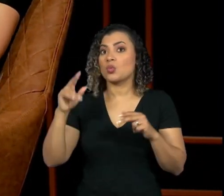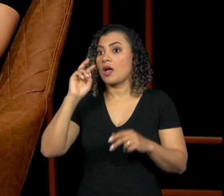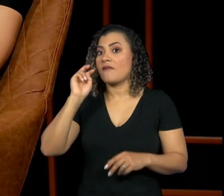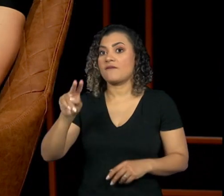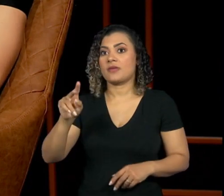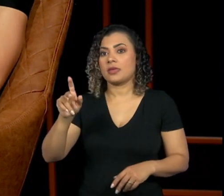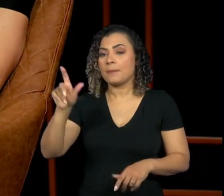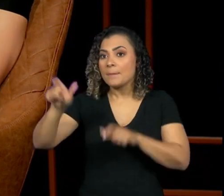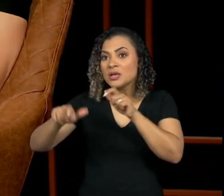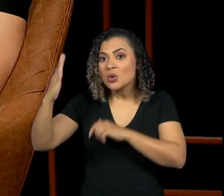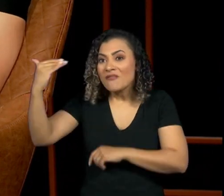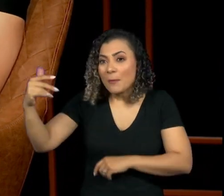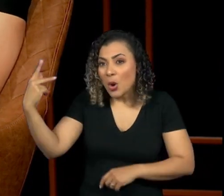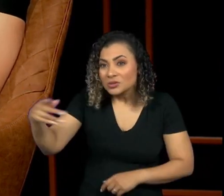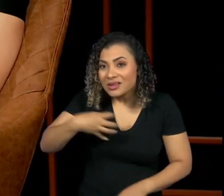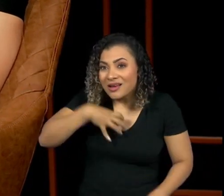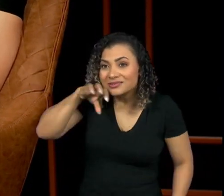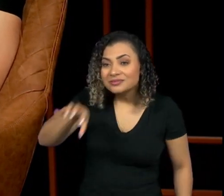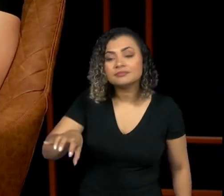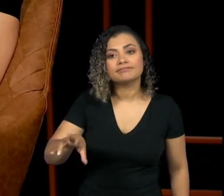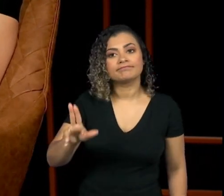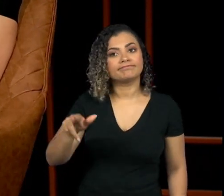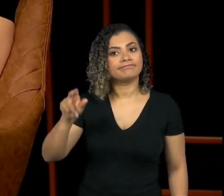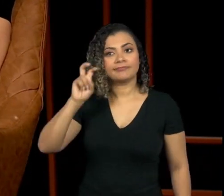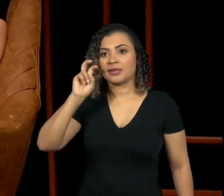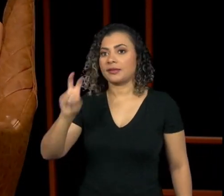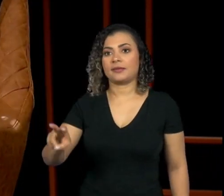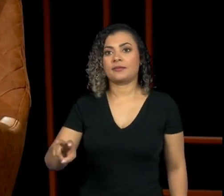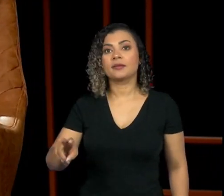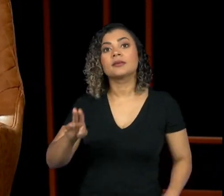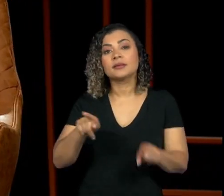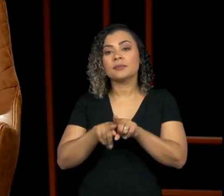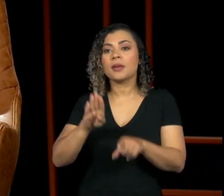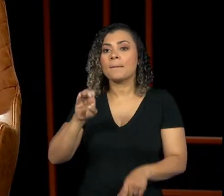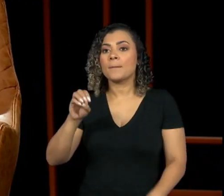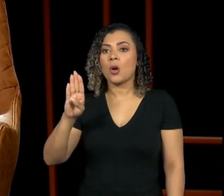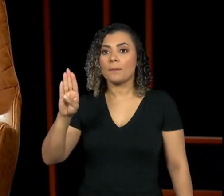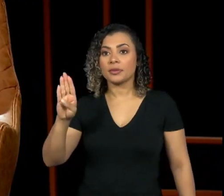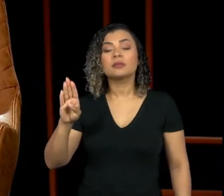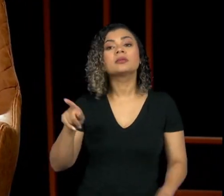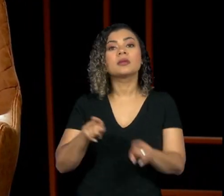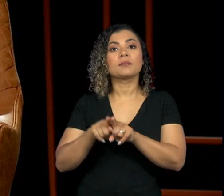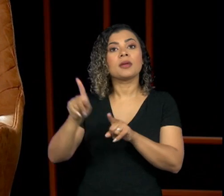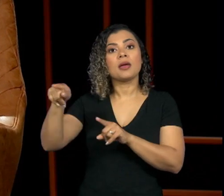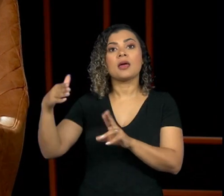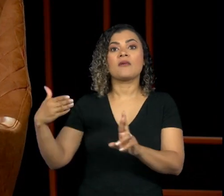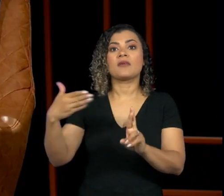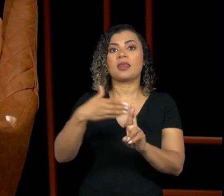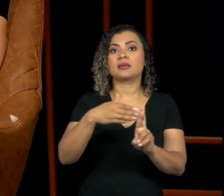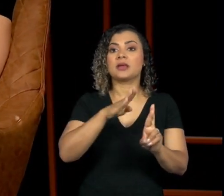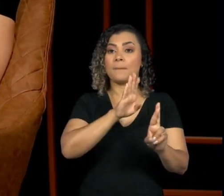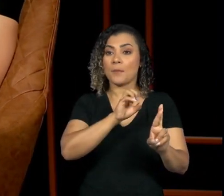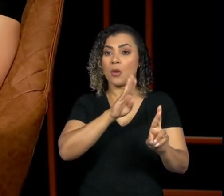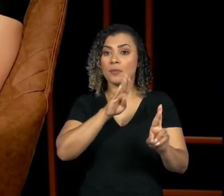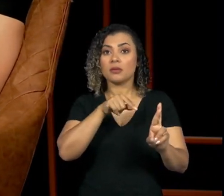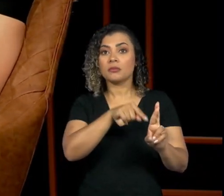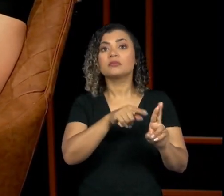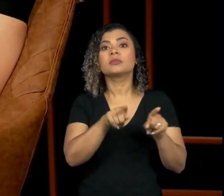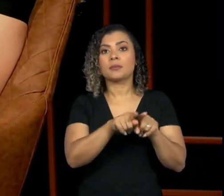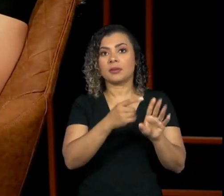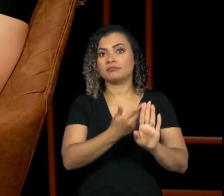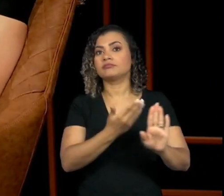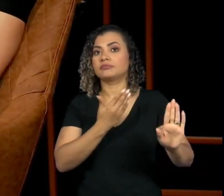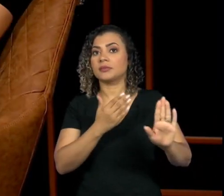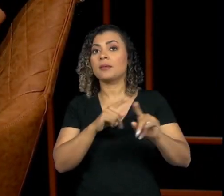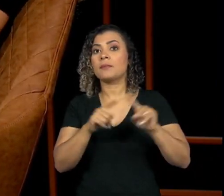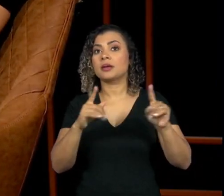outro artista que fez o mesmo que ele. Porque, por exemplo, Bob Dylan, que era uma referência para o Belchior. Bob Dylan é recluso,